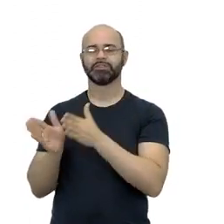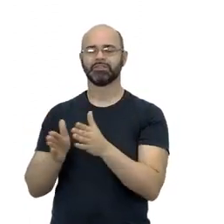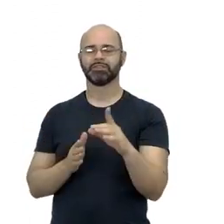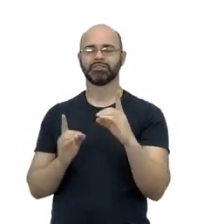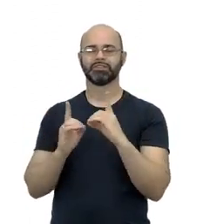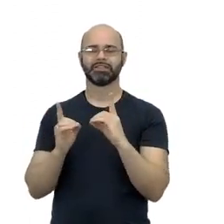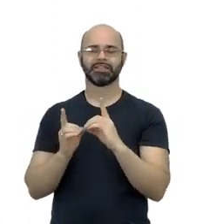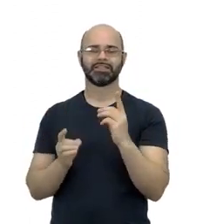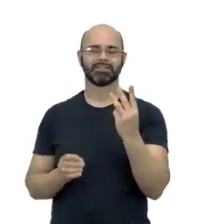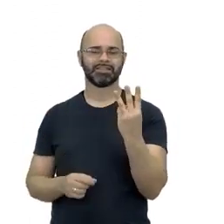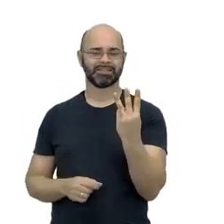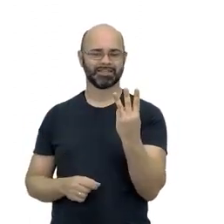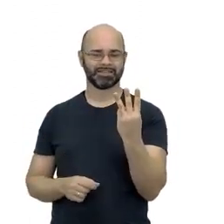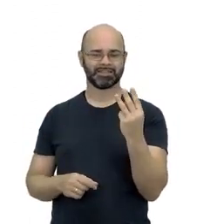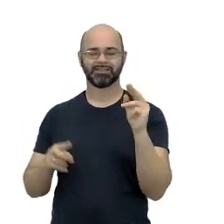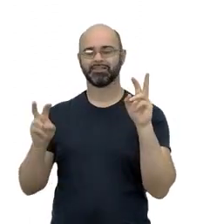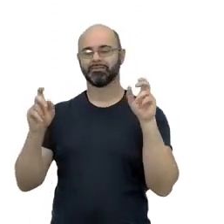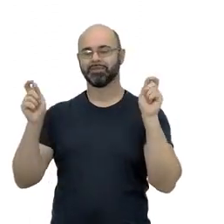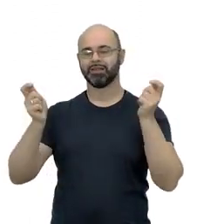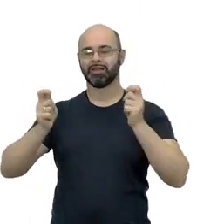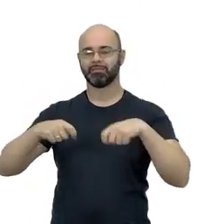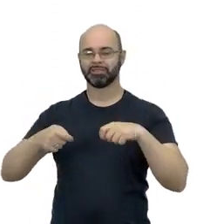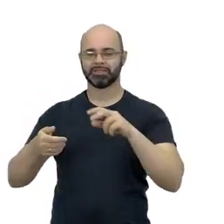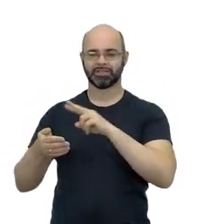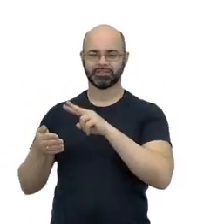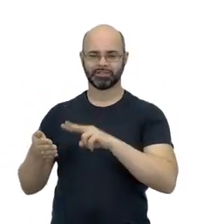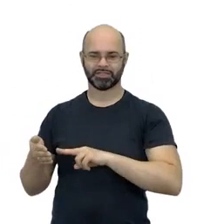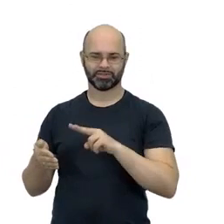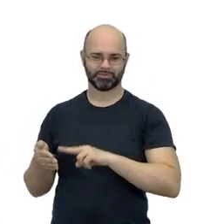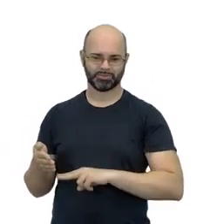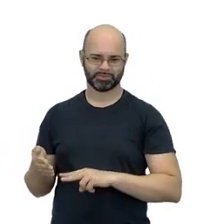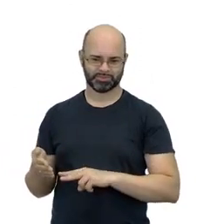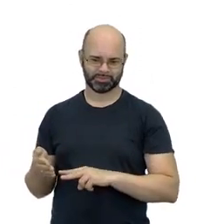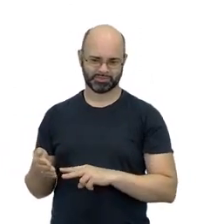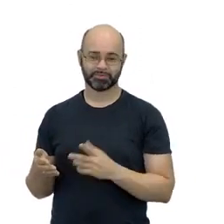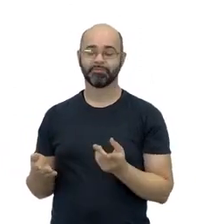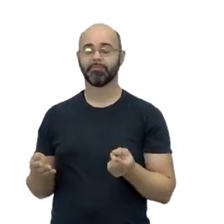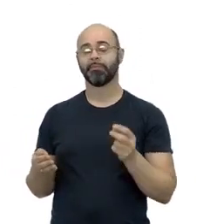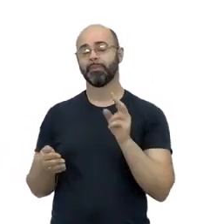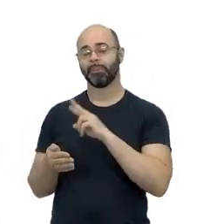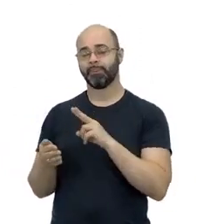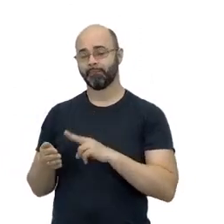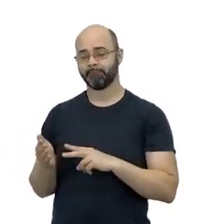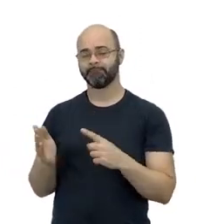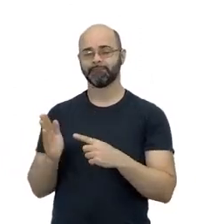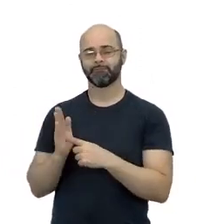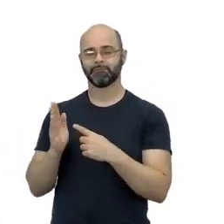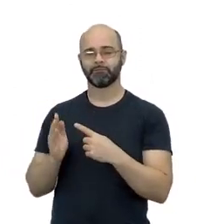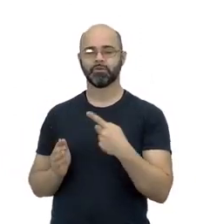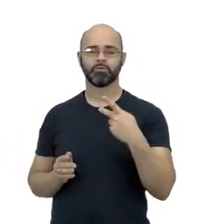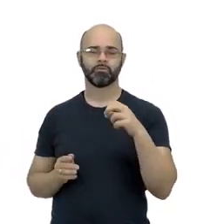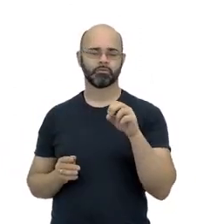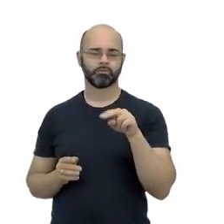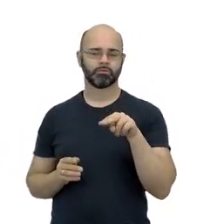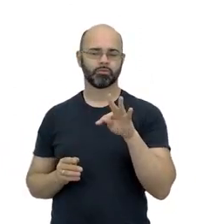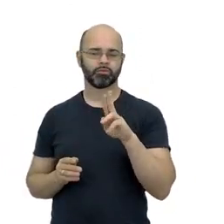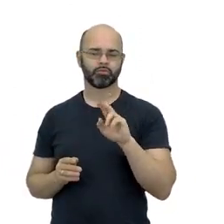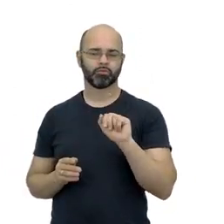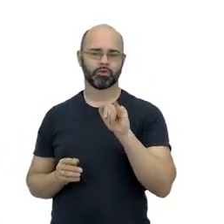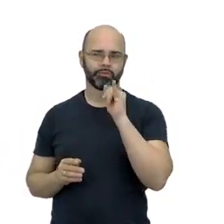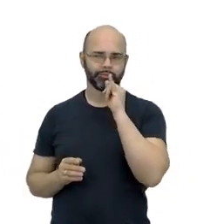que a gente falou de capacidades leitoras, né? Então, a leitura pontual, que é aquela que a gente faz de